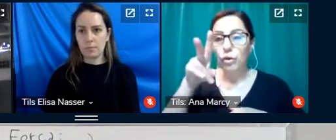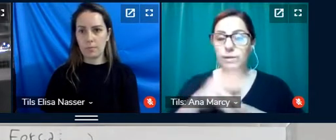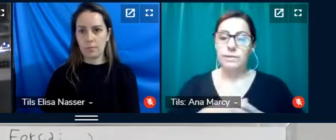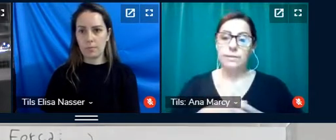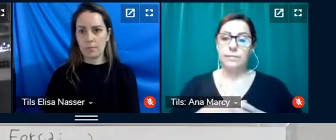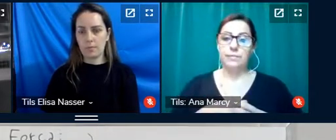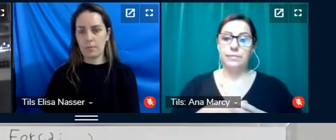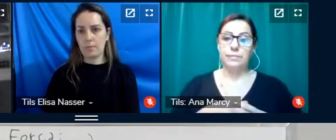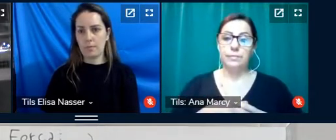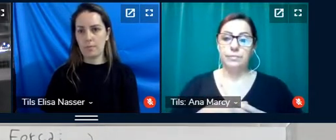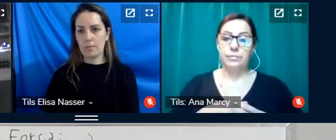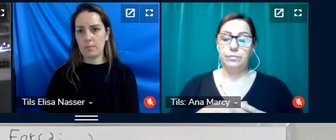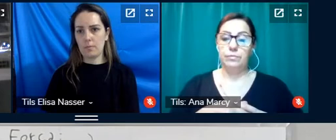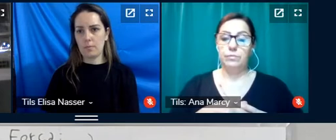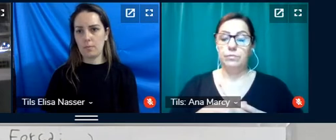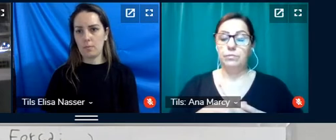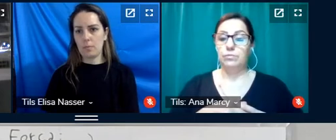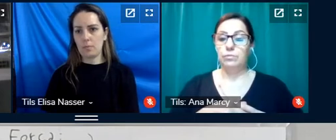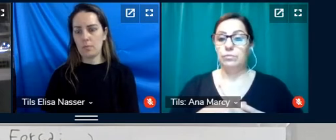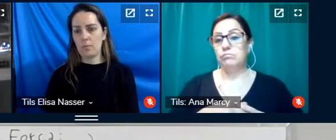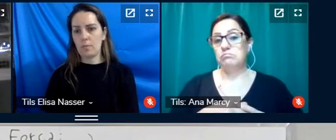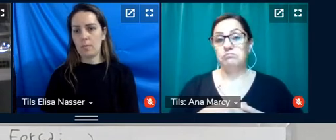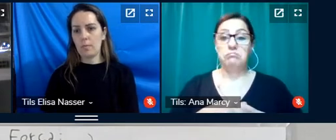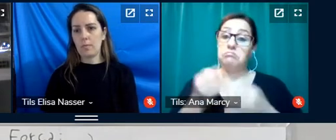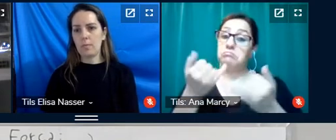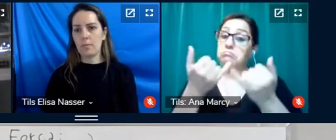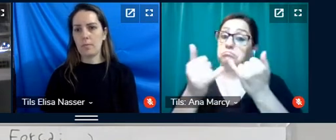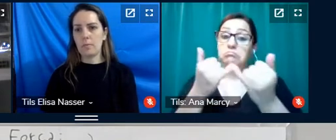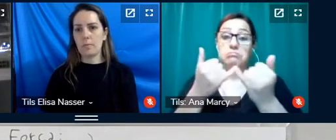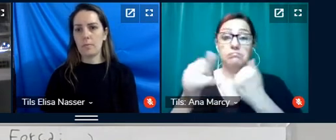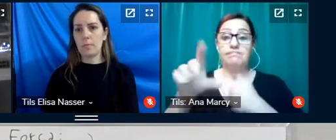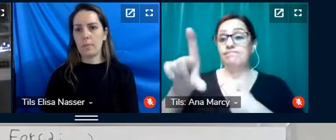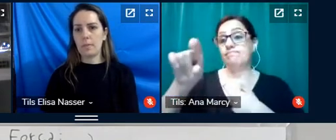da força. Por exemplo, 10 kgf.